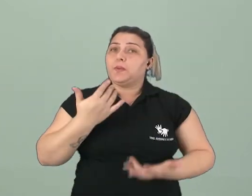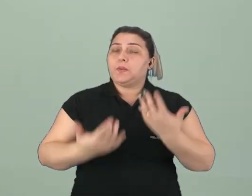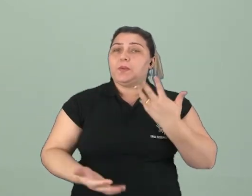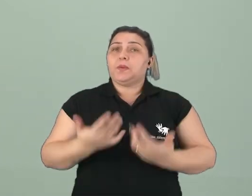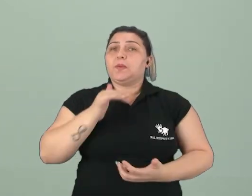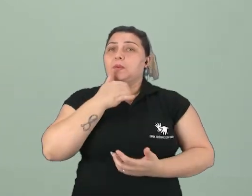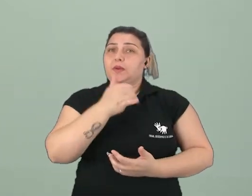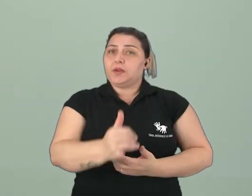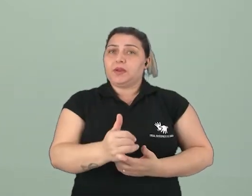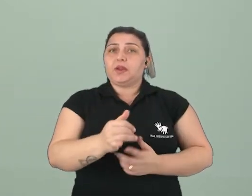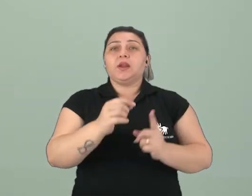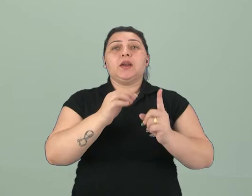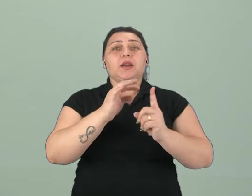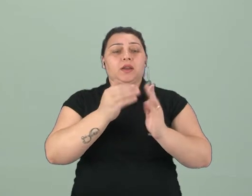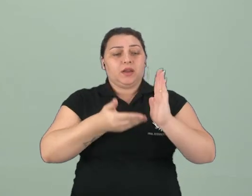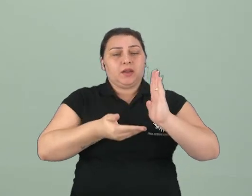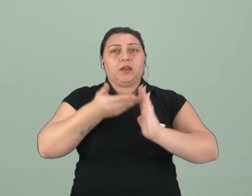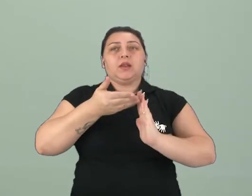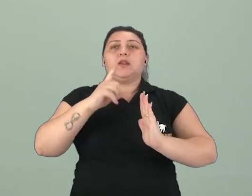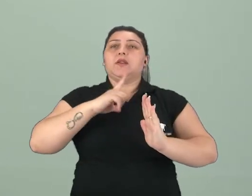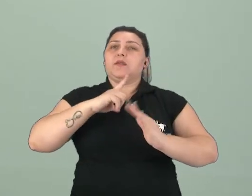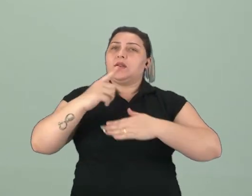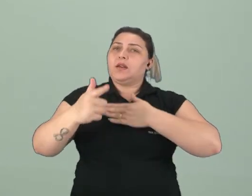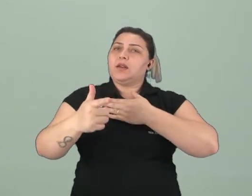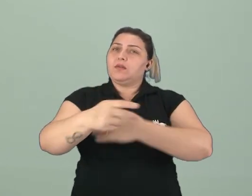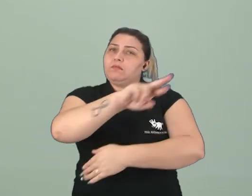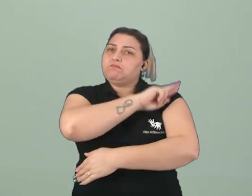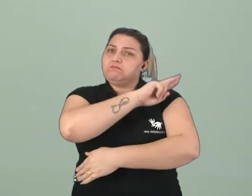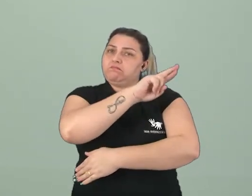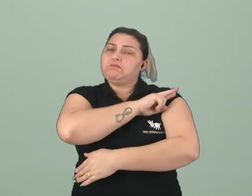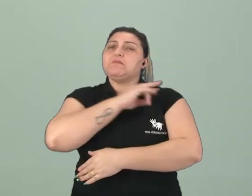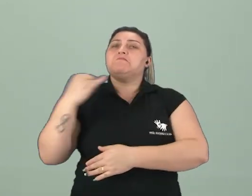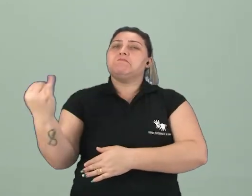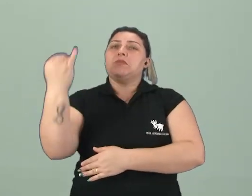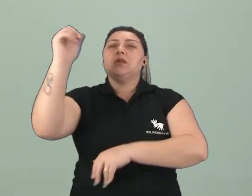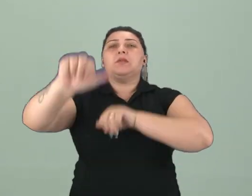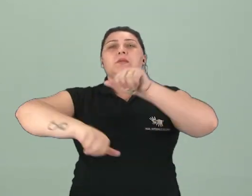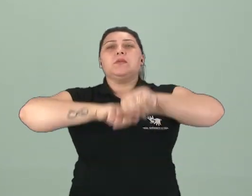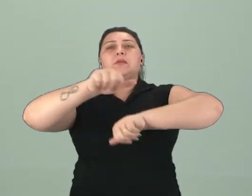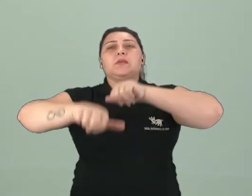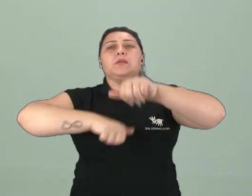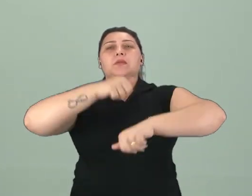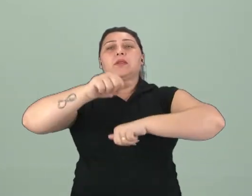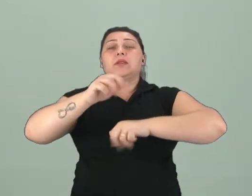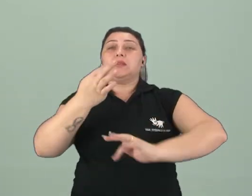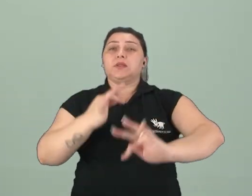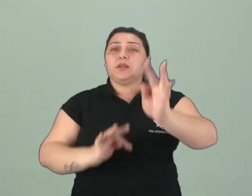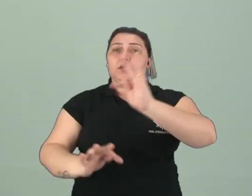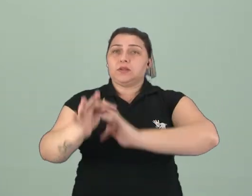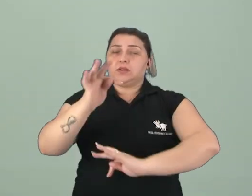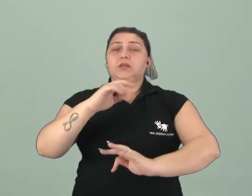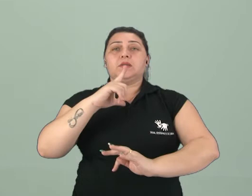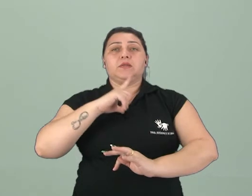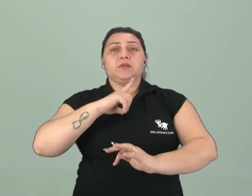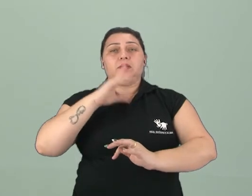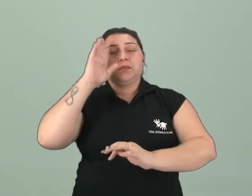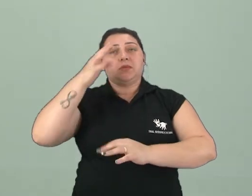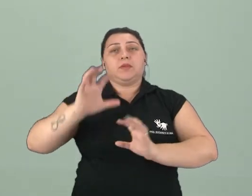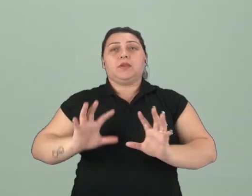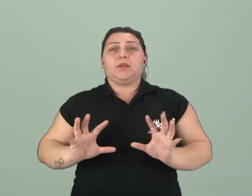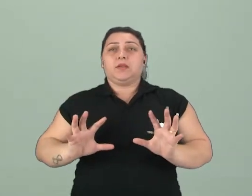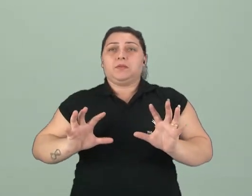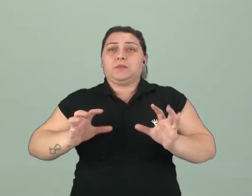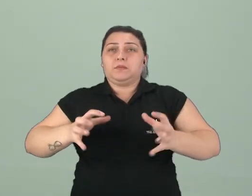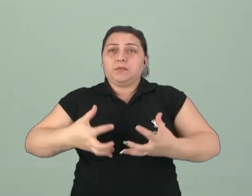onde a energia térmica tiveram papéis fundamentais na mudança aí das tecnologias, né? Nós tivemos as primeiras máquinas